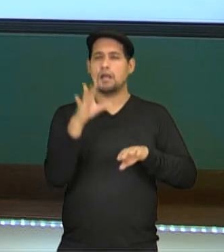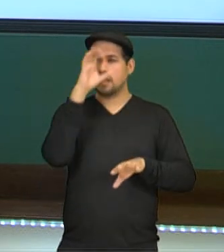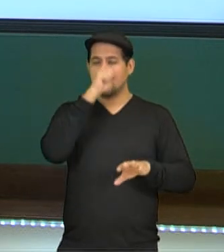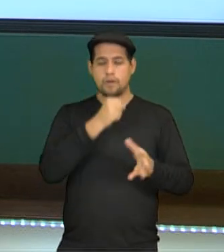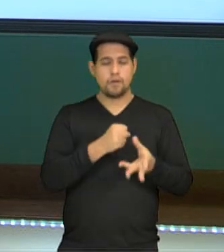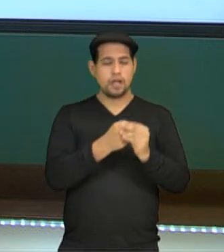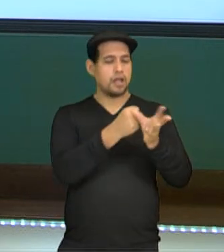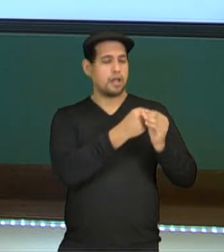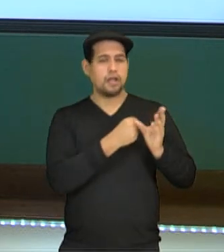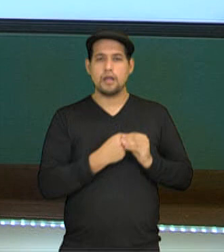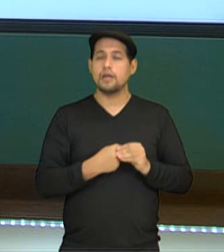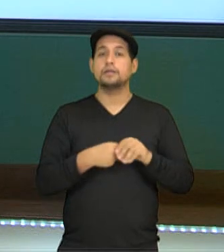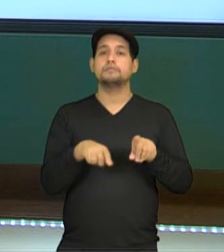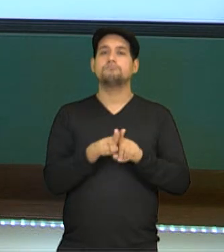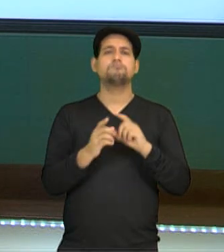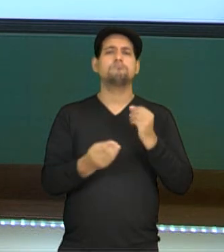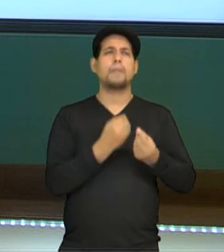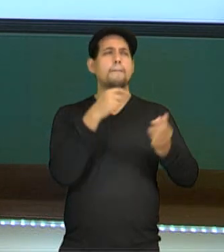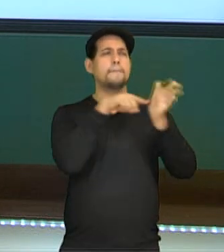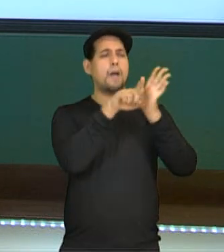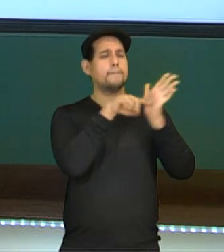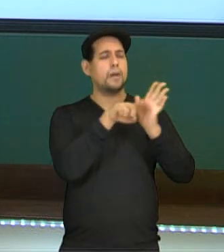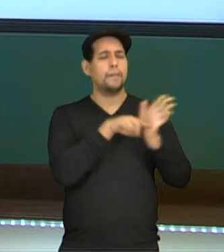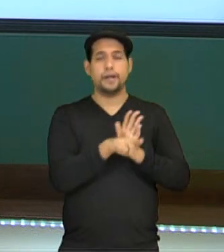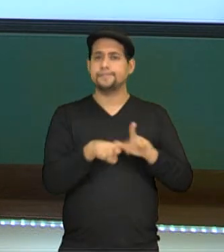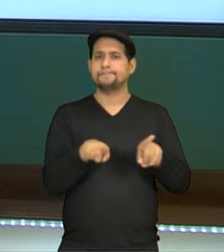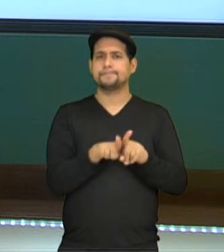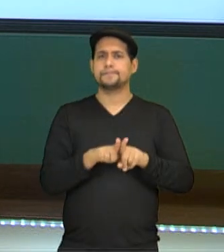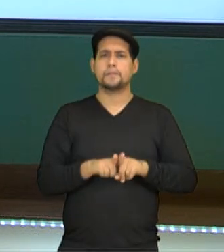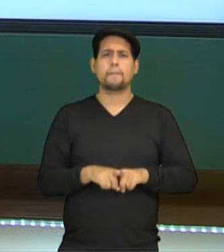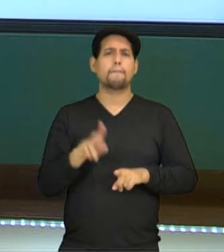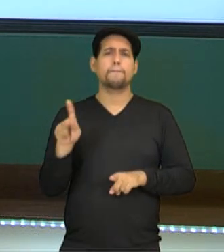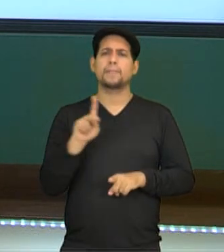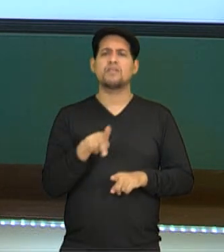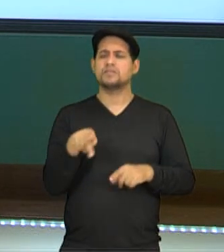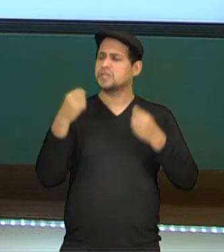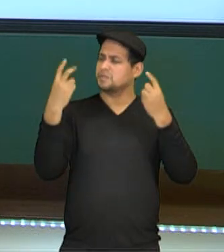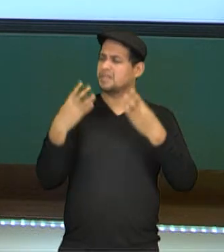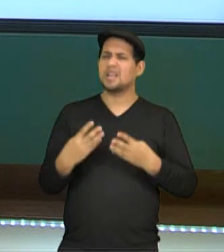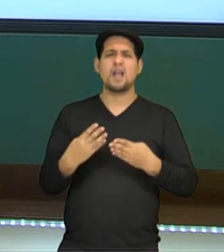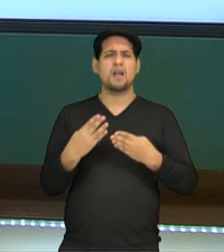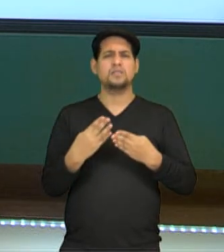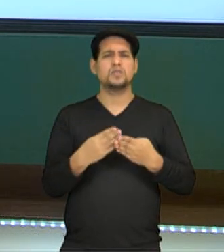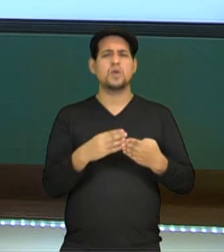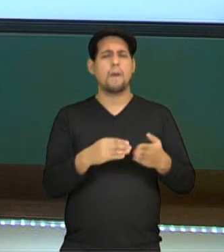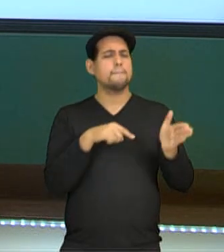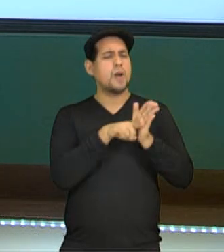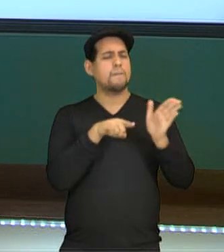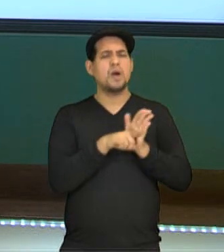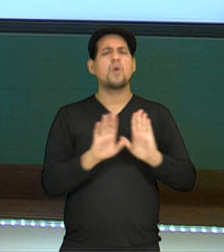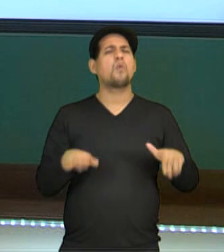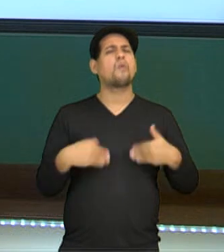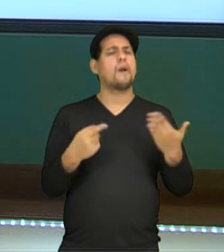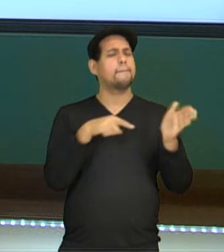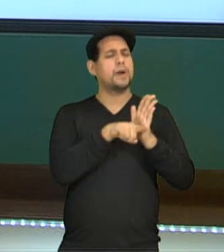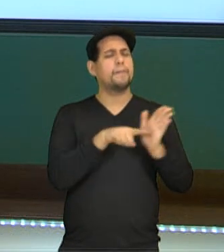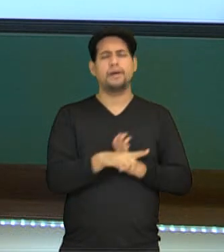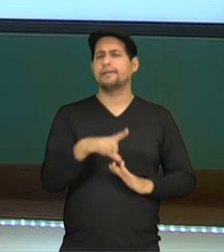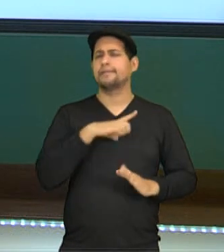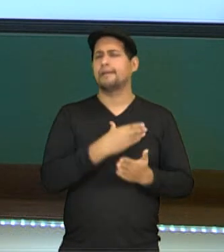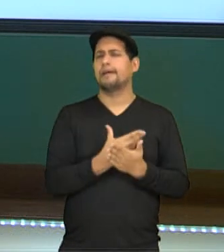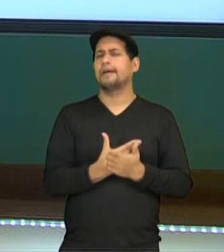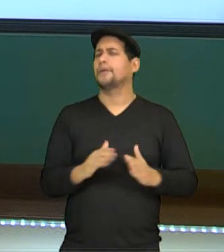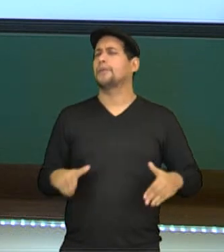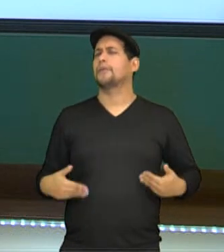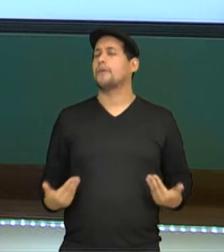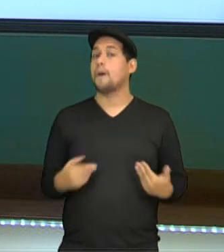por meio de questionamentos. Professor, tu falaste em questionamento? Então, quais são os questionamentos desta